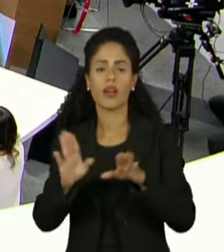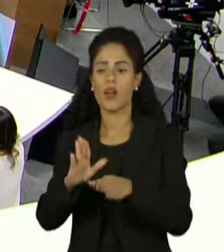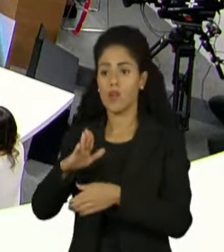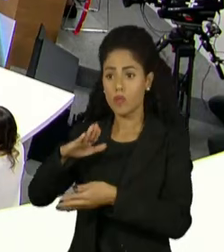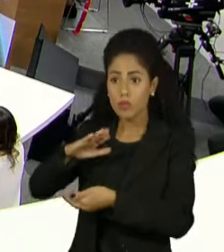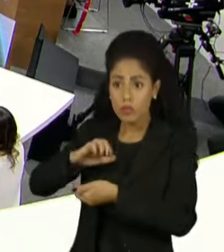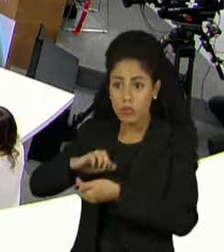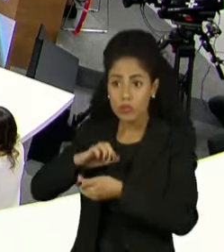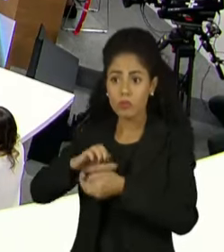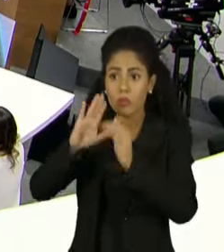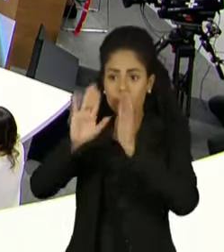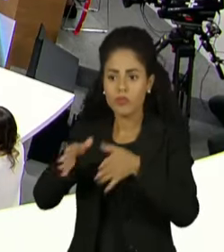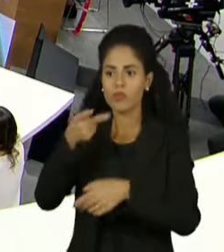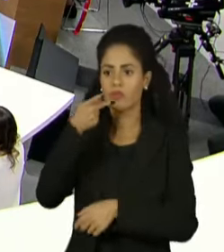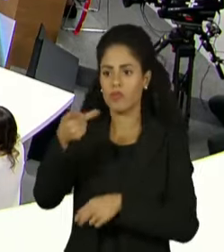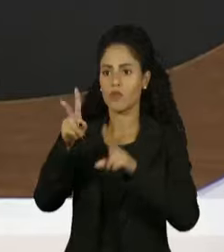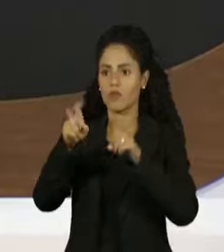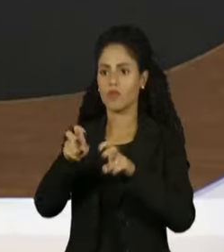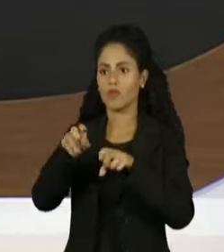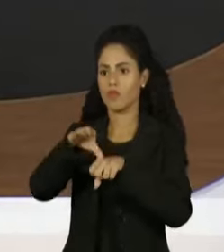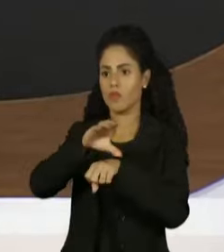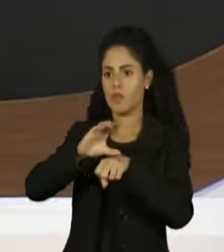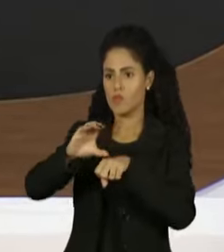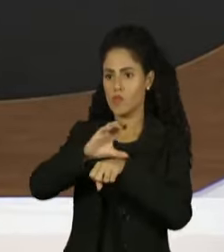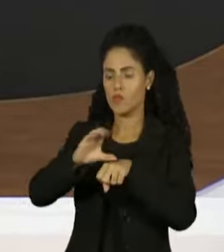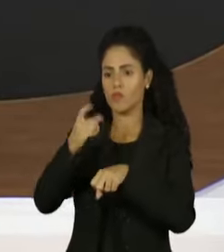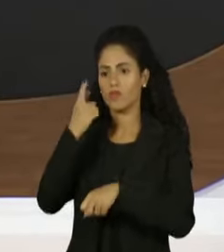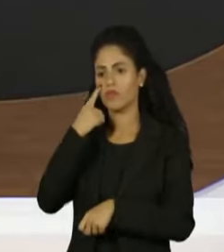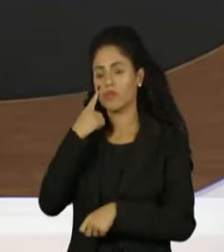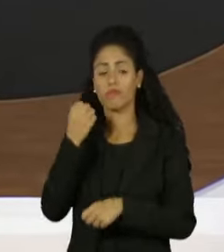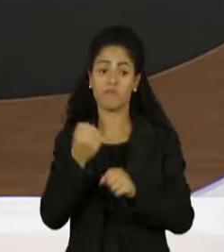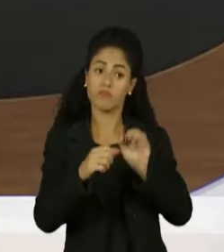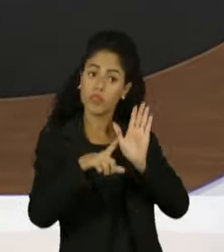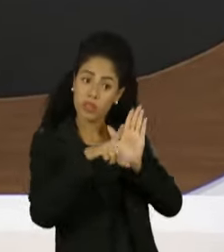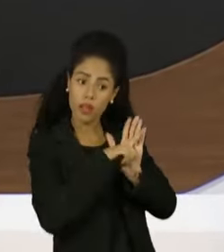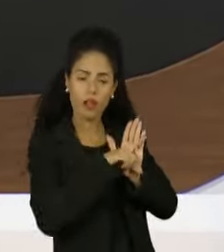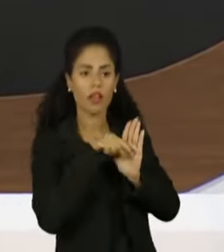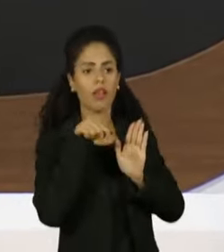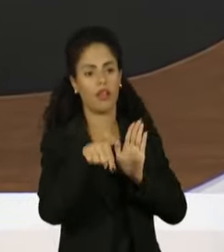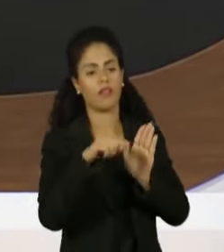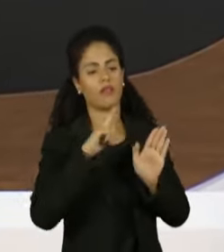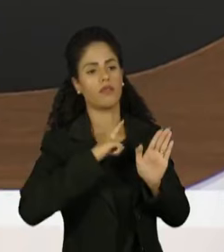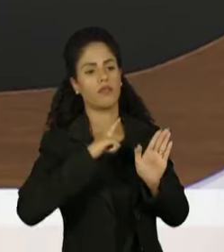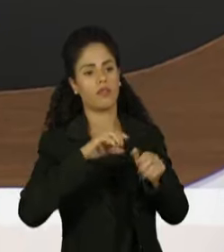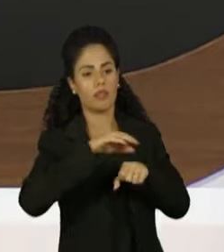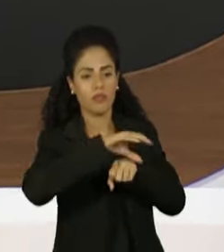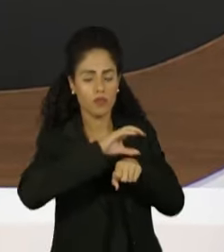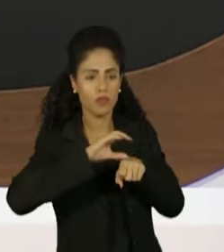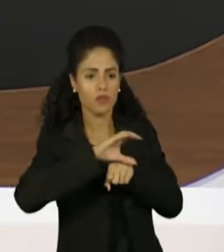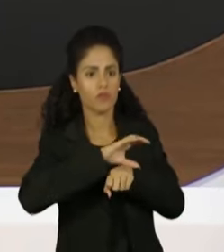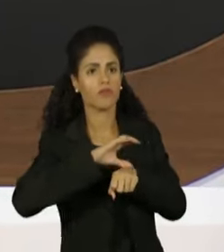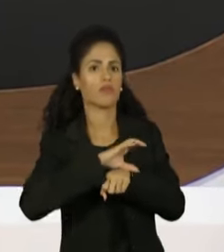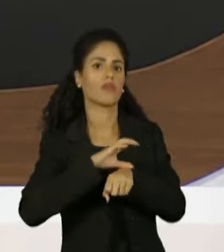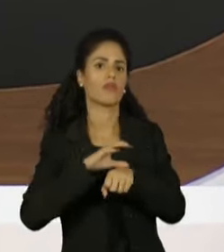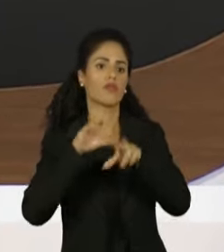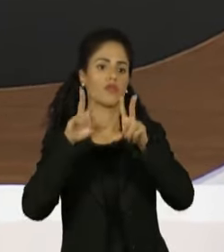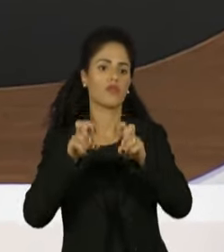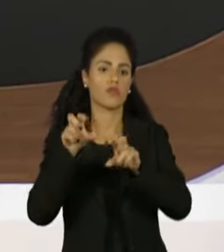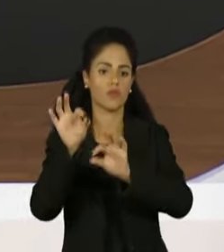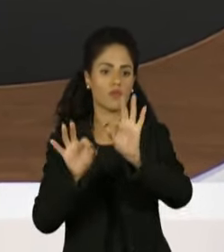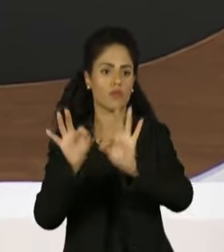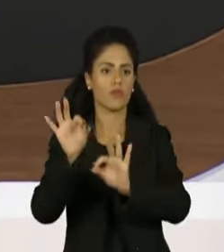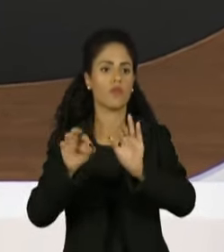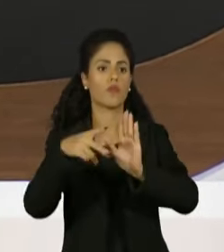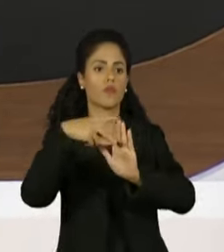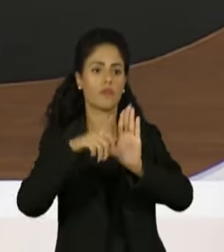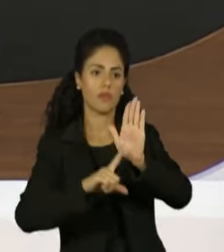a Constituição nessa questão, portanto, a lei constitucional tem primazia sobre um projeto de